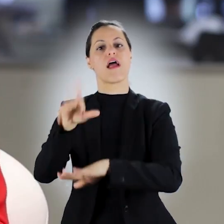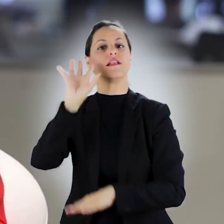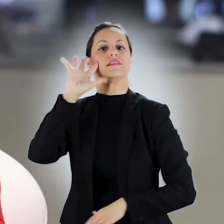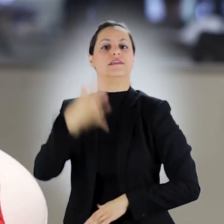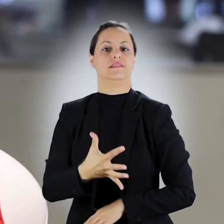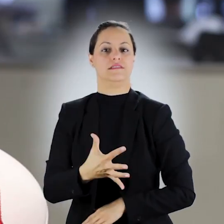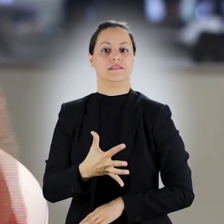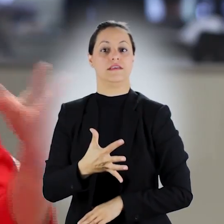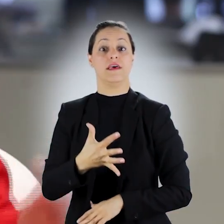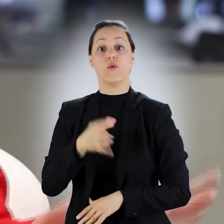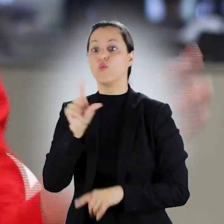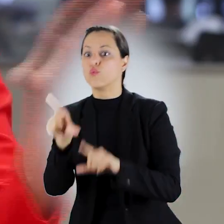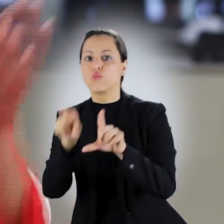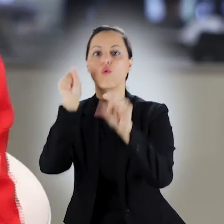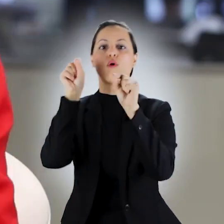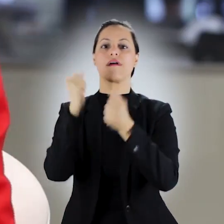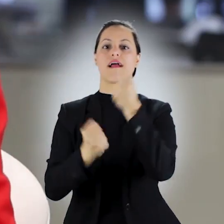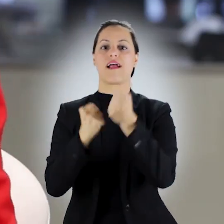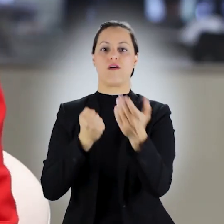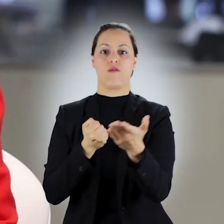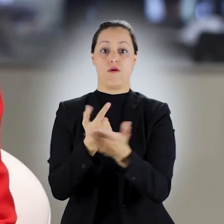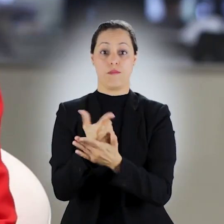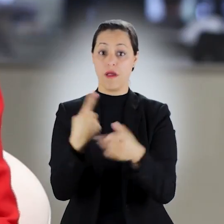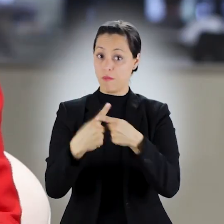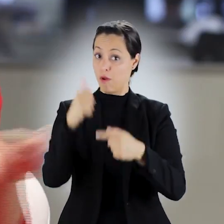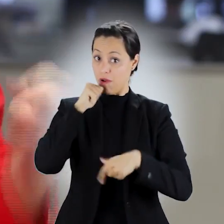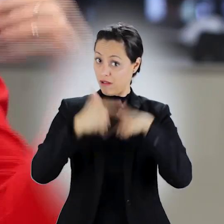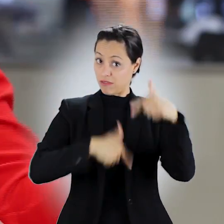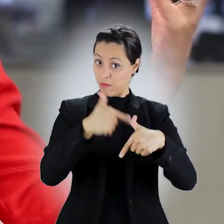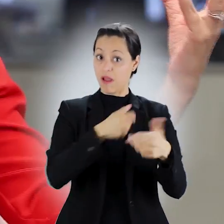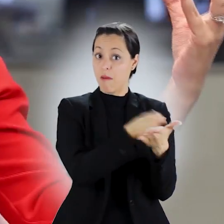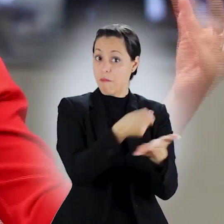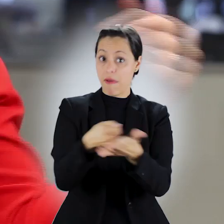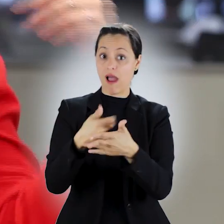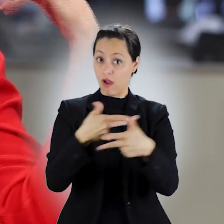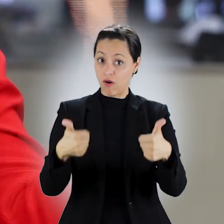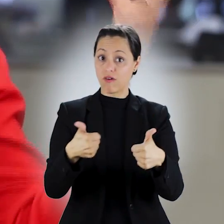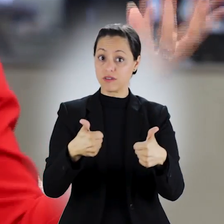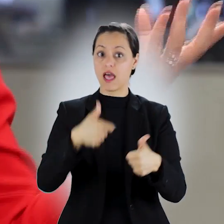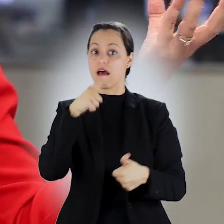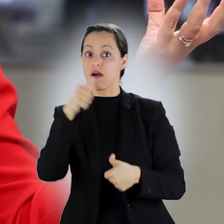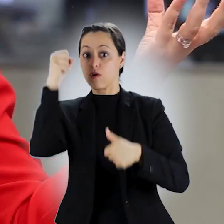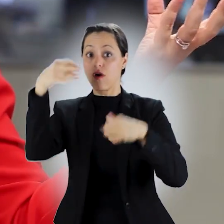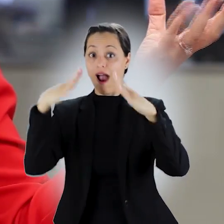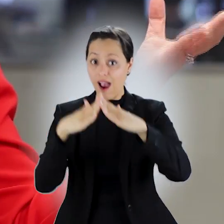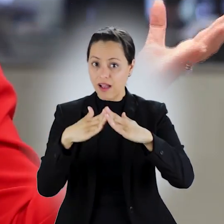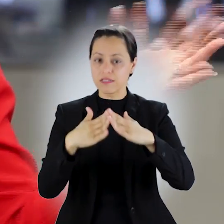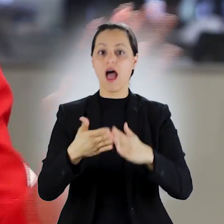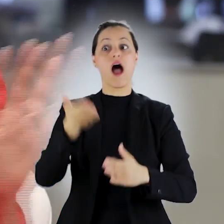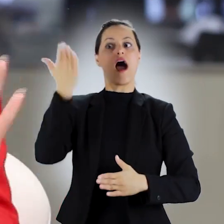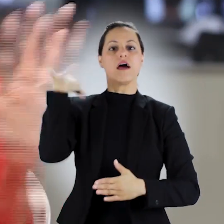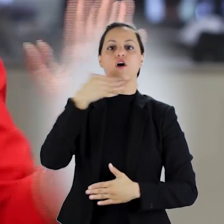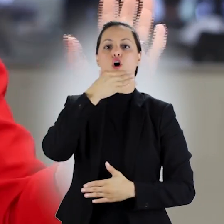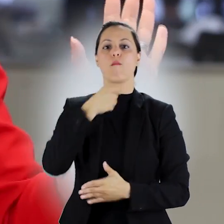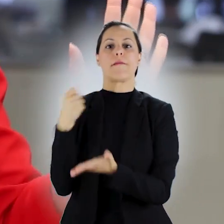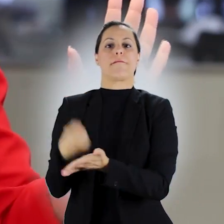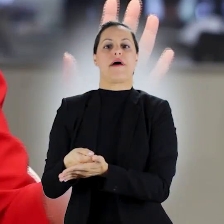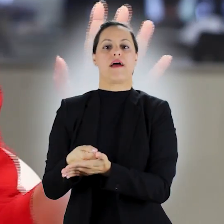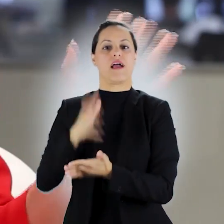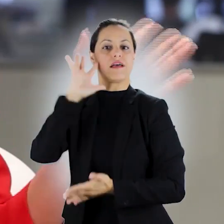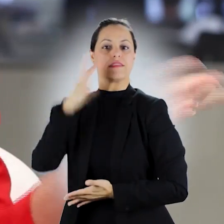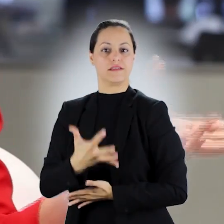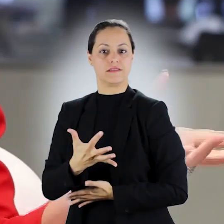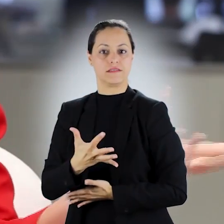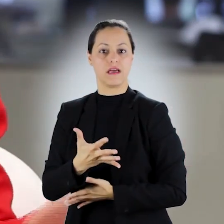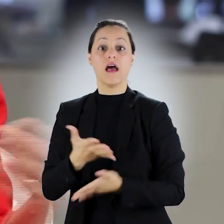faz esse algum tempo que ela também participa das contas da casa. Uhum. Então, antes o homem, ele era realmente o chefe da família, então o carro que ele queria,